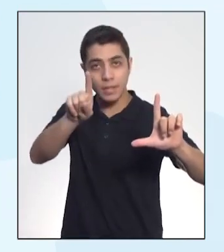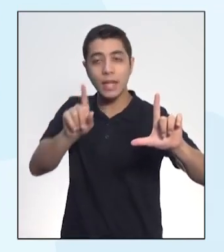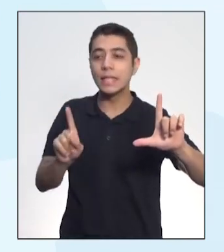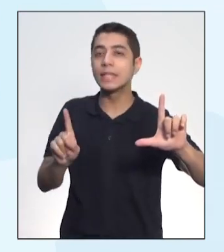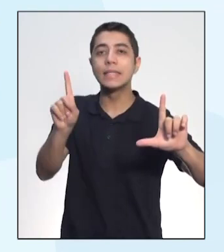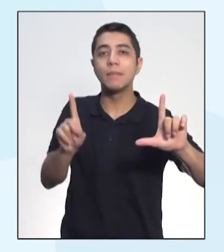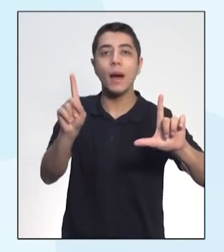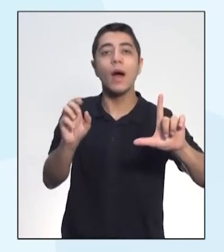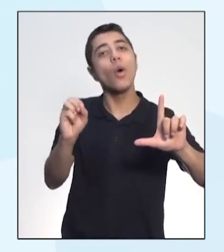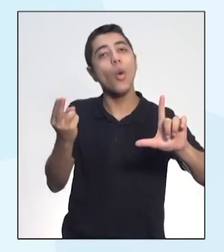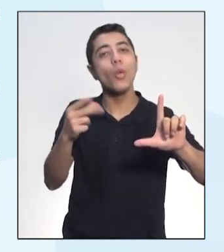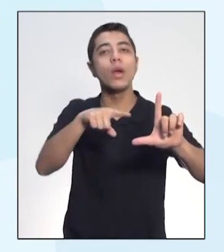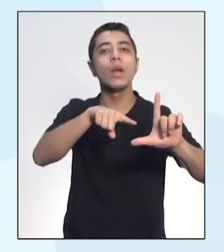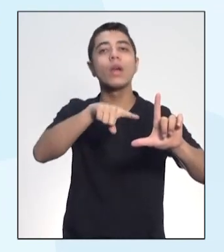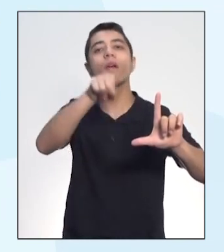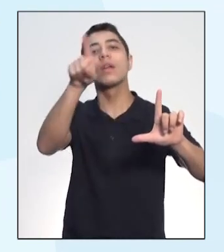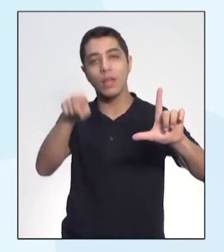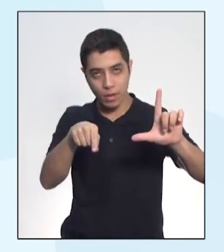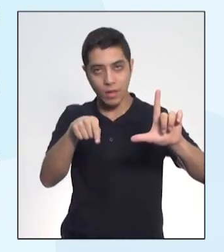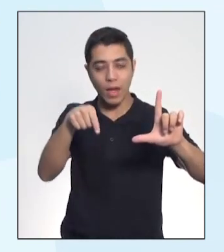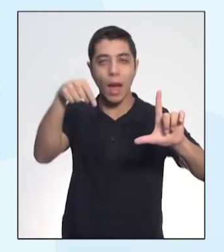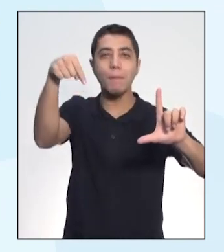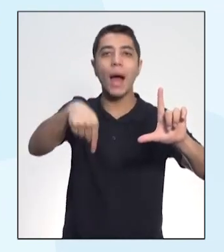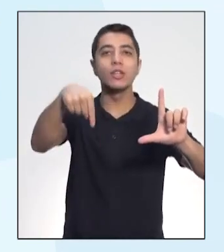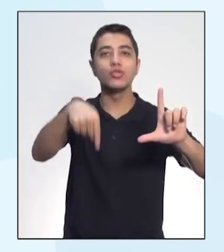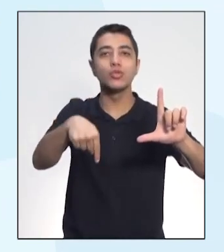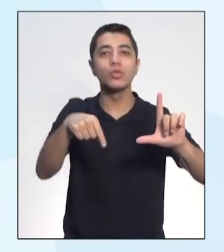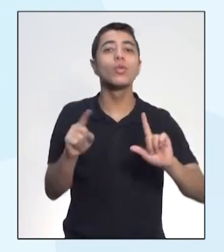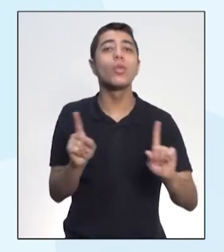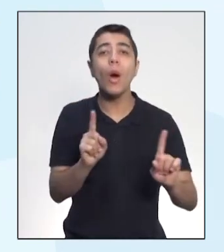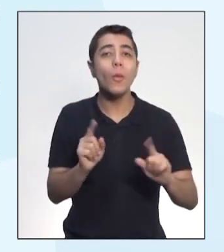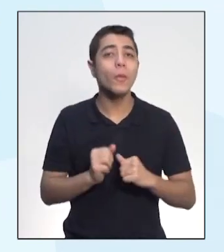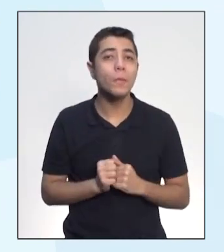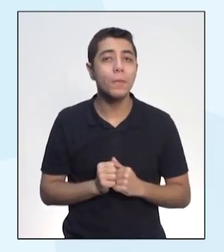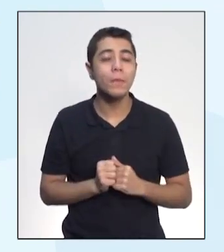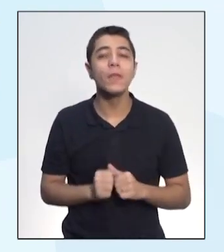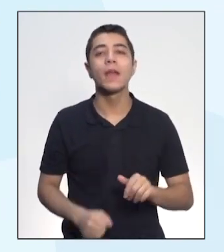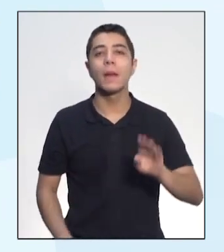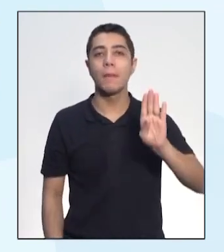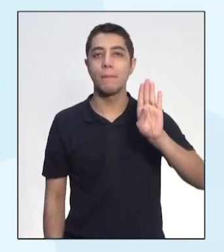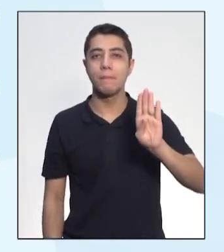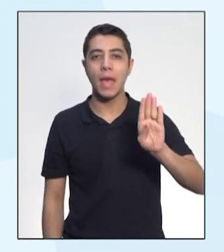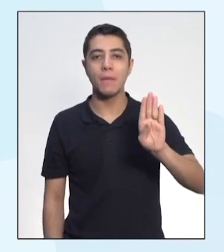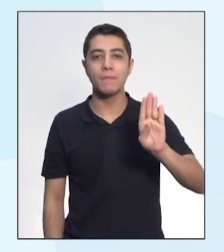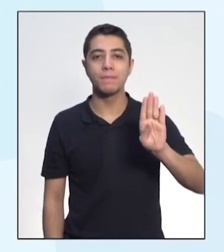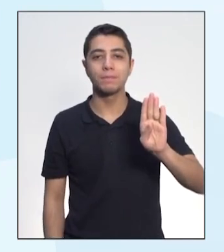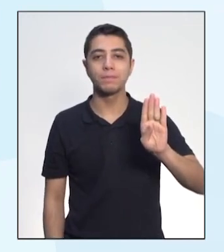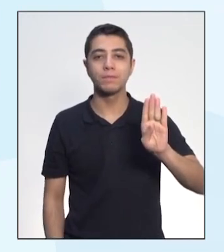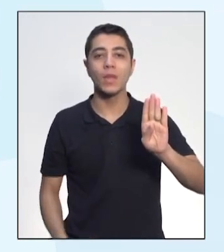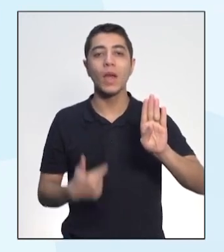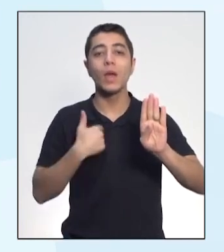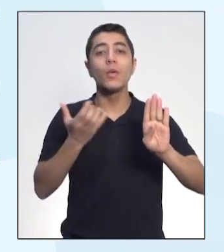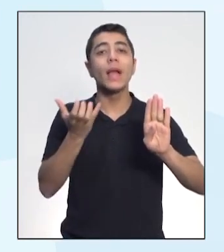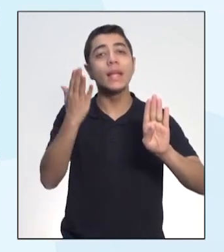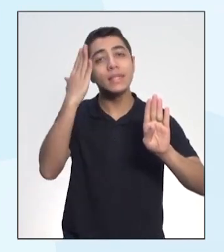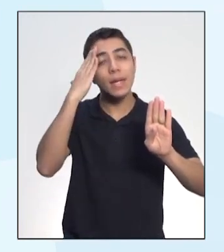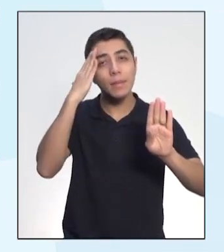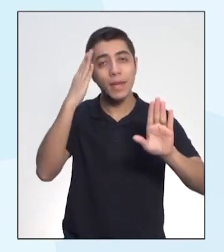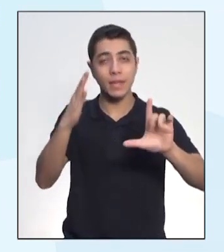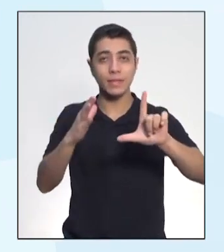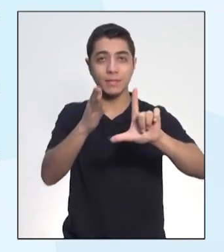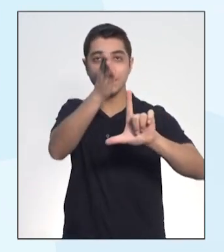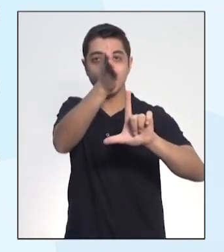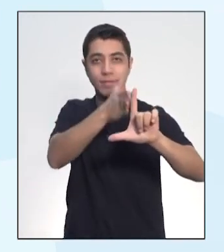ou baixo. Tudo bem? E no item B? Bom, o item B, eu quero saber em qual valor essa parábola